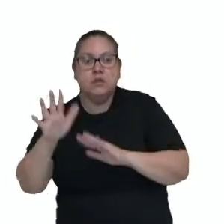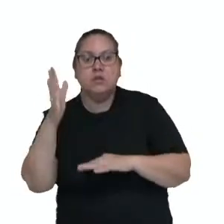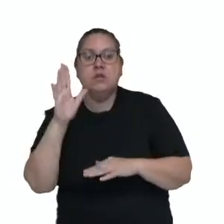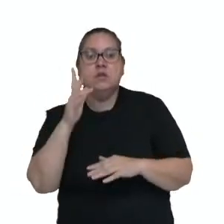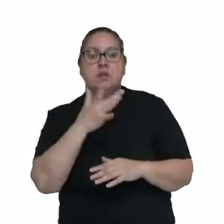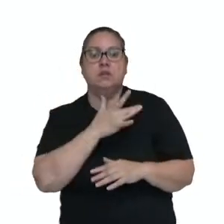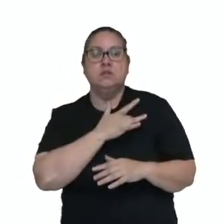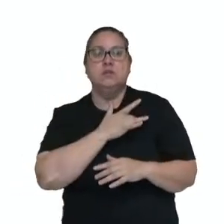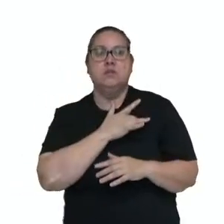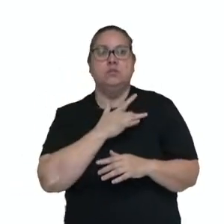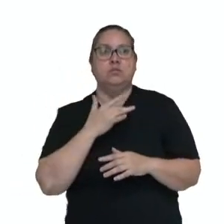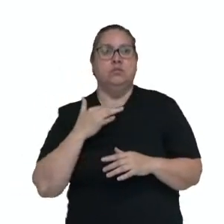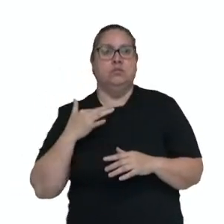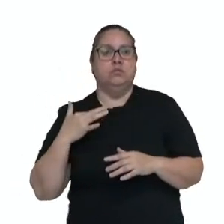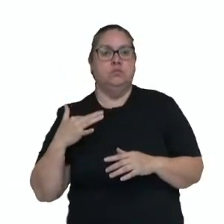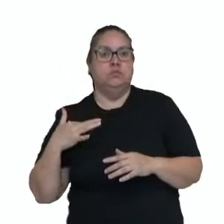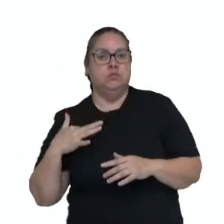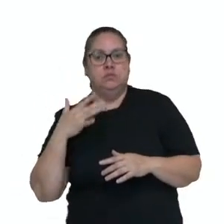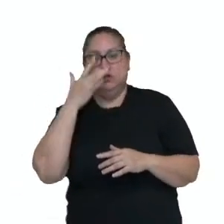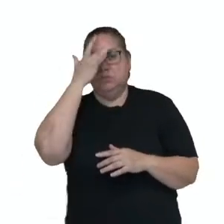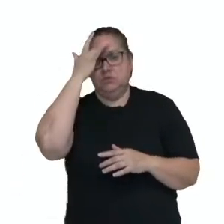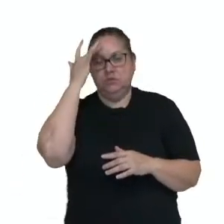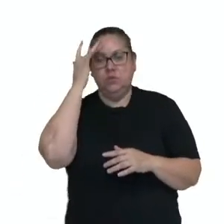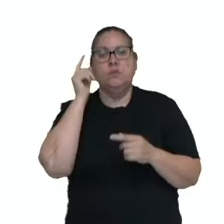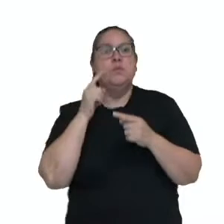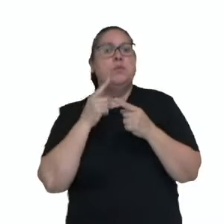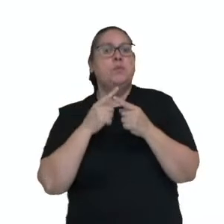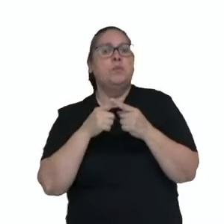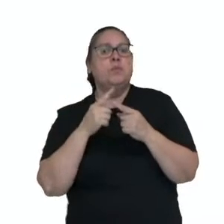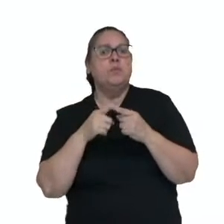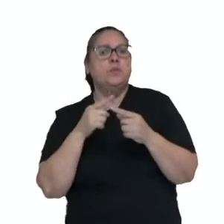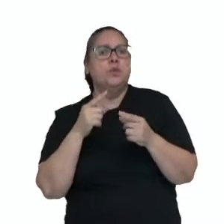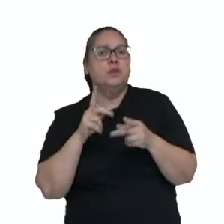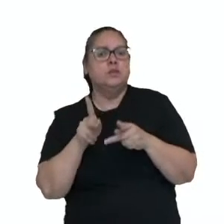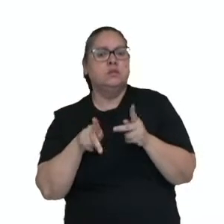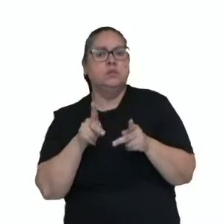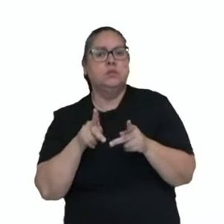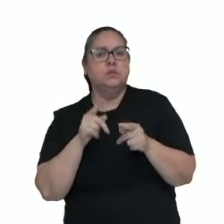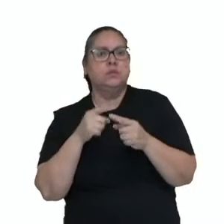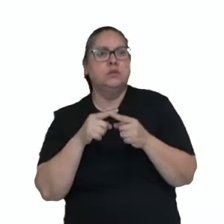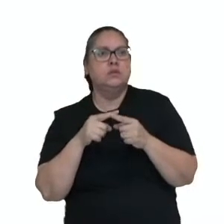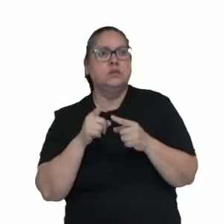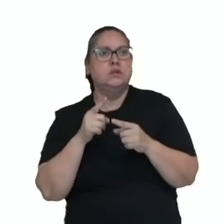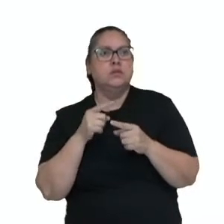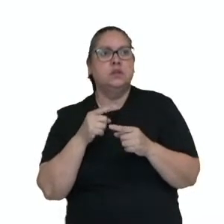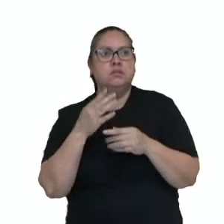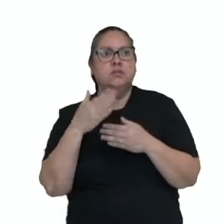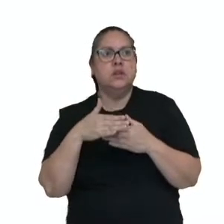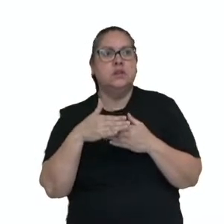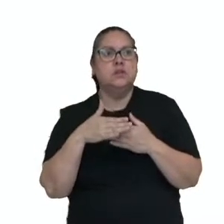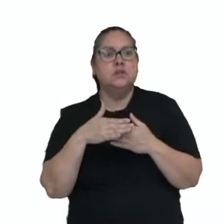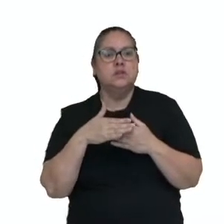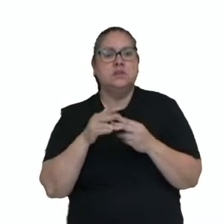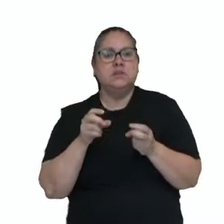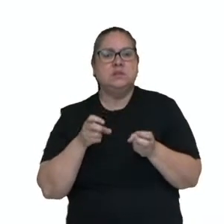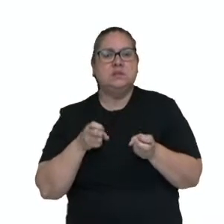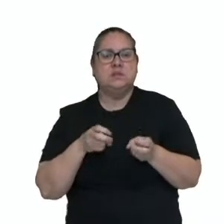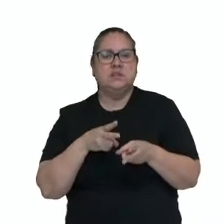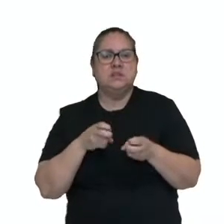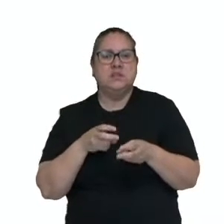saúde da população. Por que que ela coloca em risco a saúde da população? Porque vai ter ali a presença de